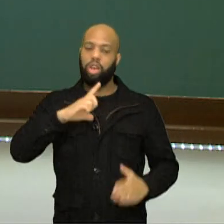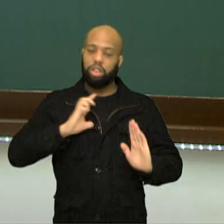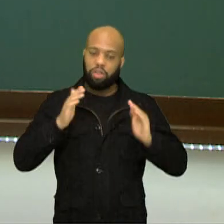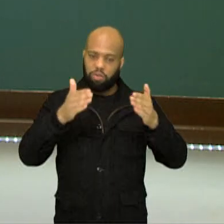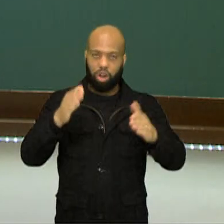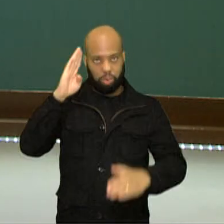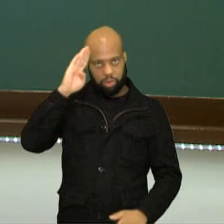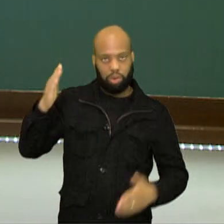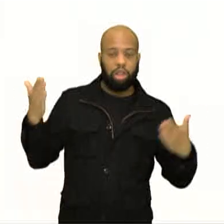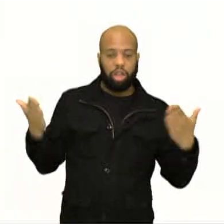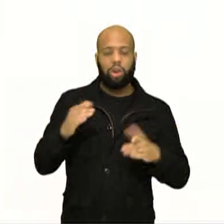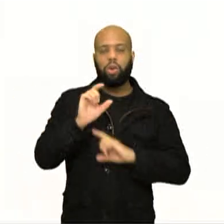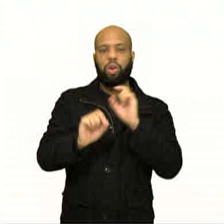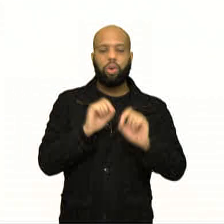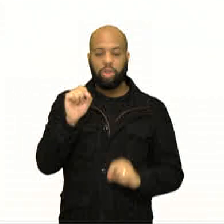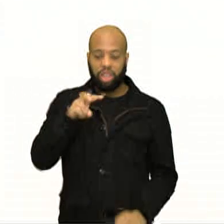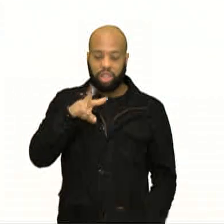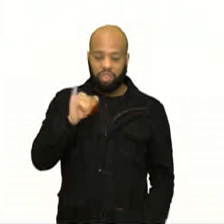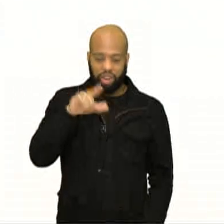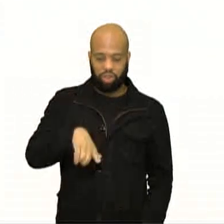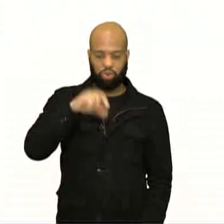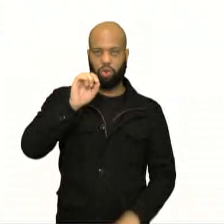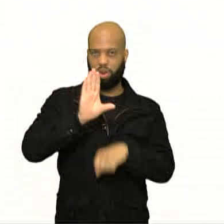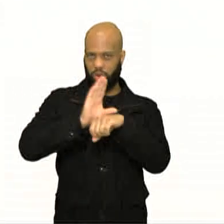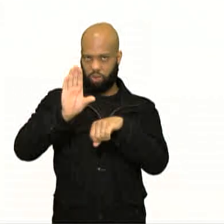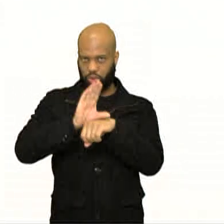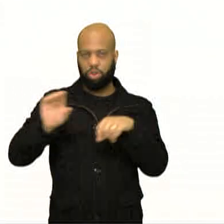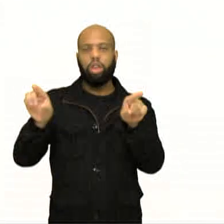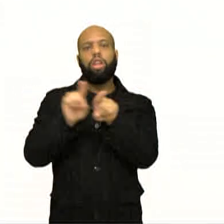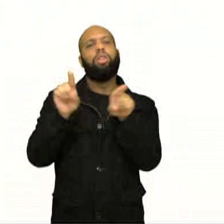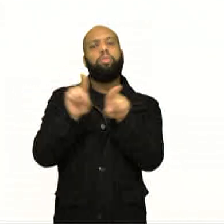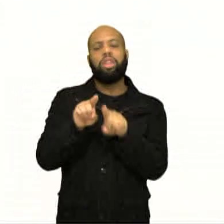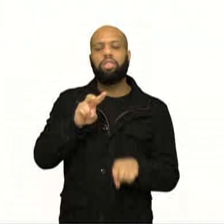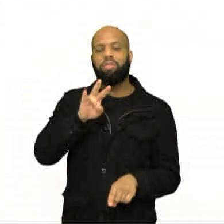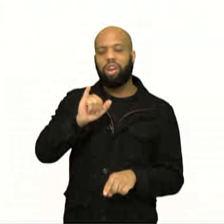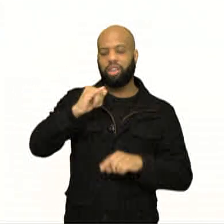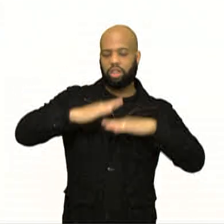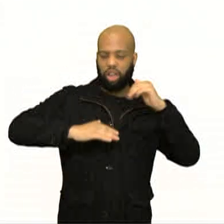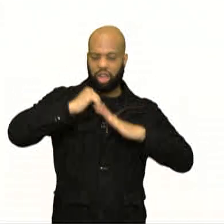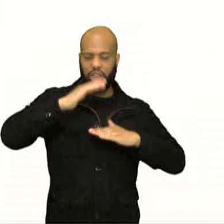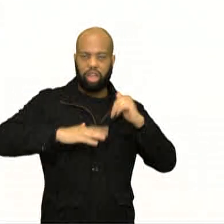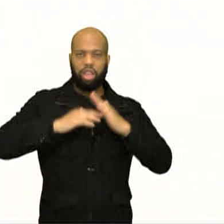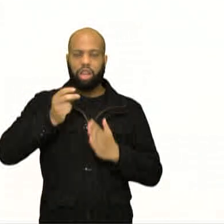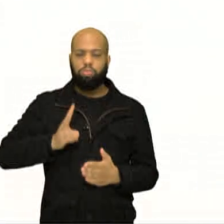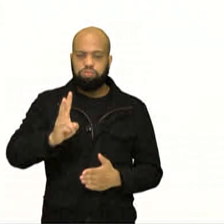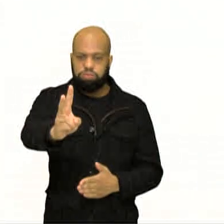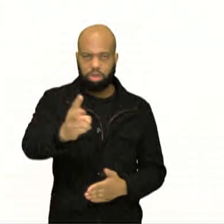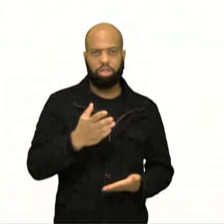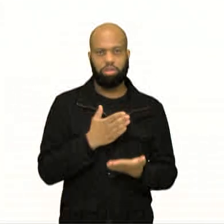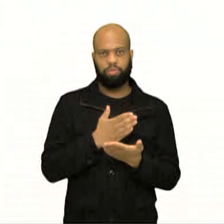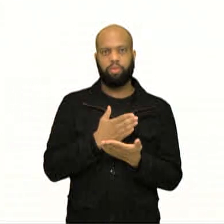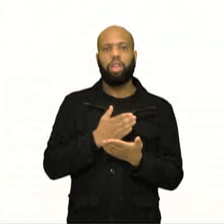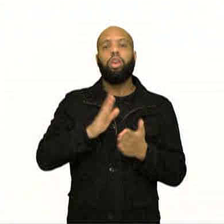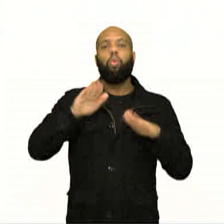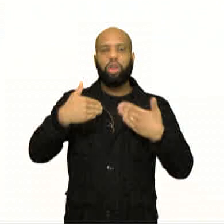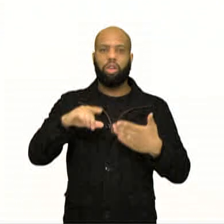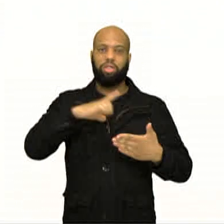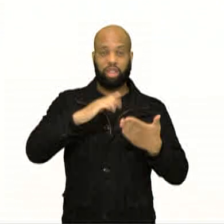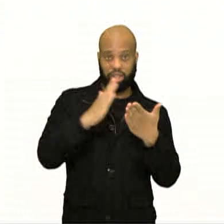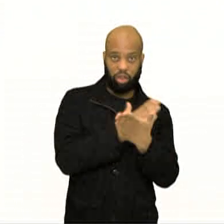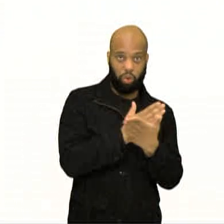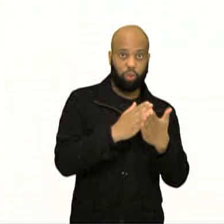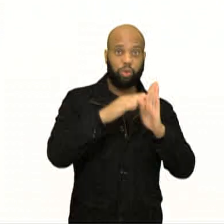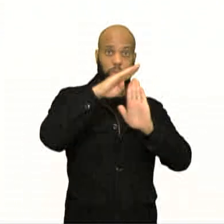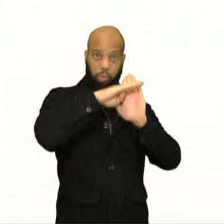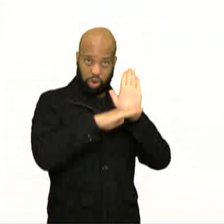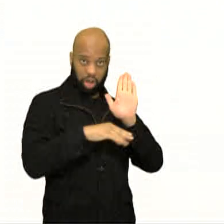agora passa a ser a escolha do curso e, consequentemente, a carreira a ser seguida. Até o ProUni e o SISU,